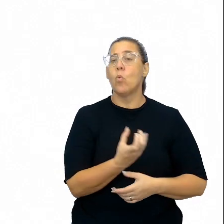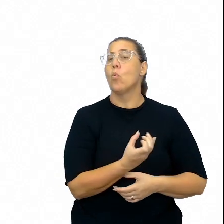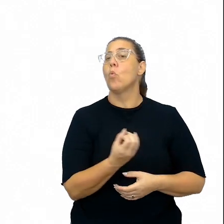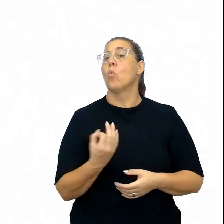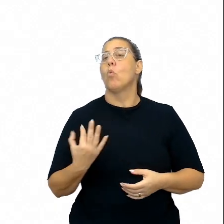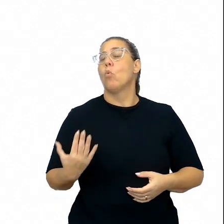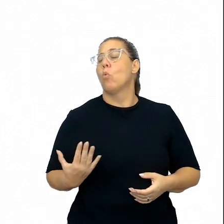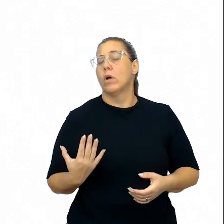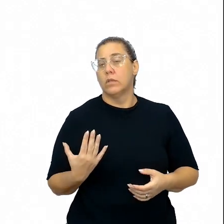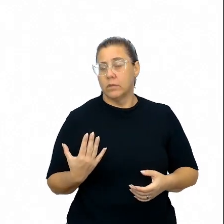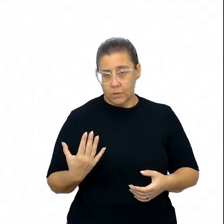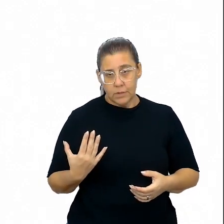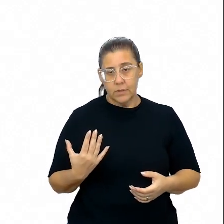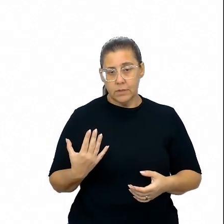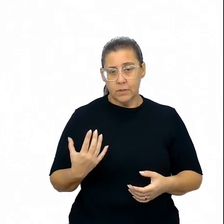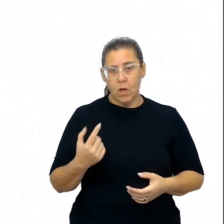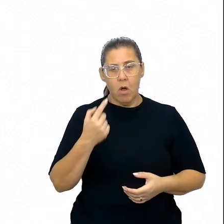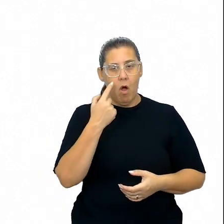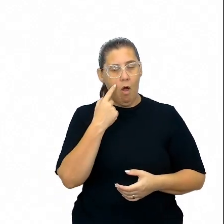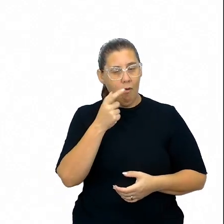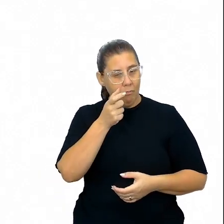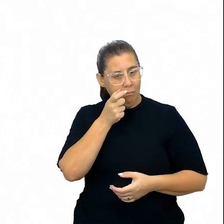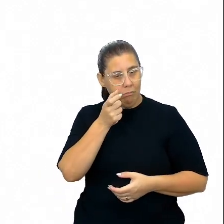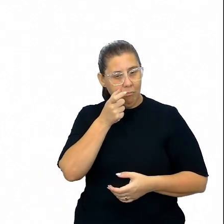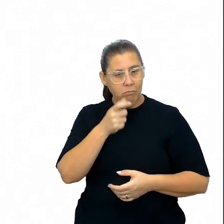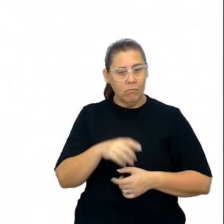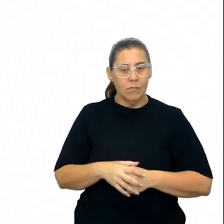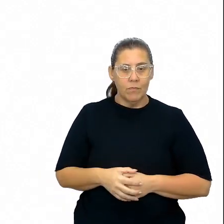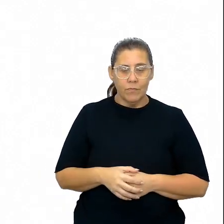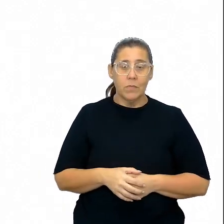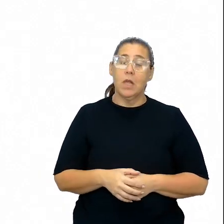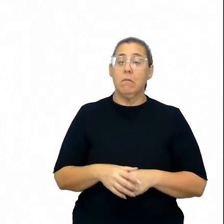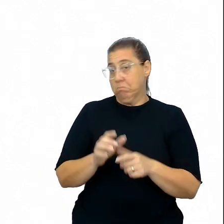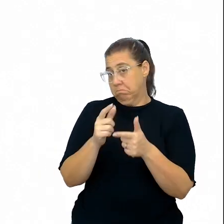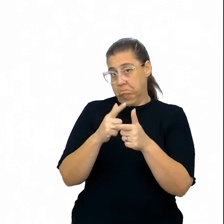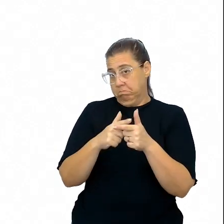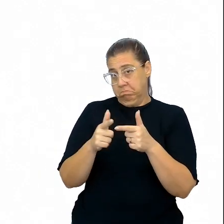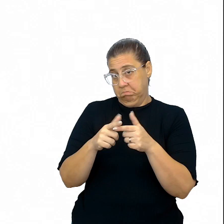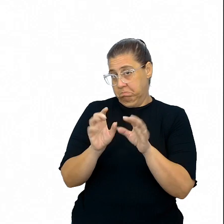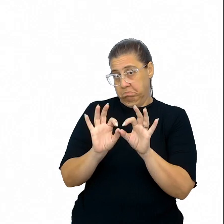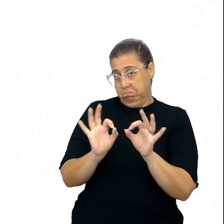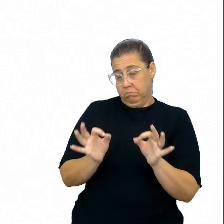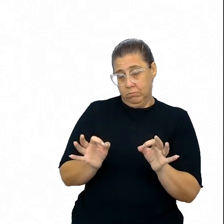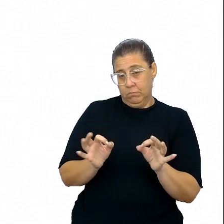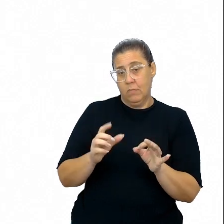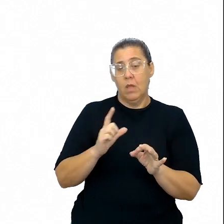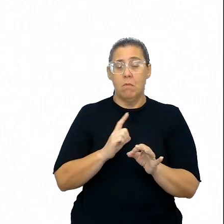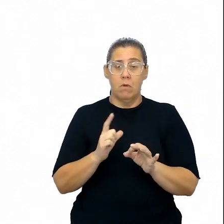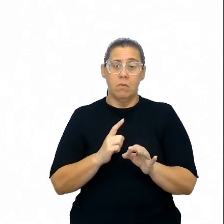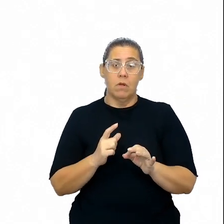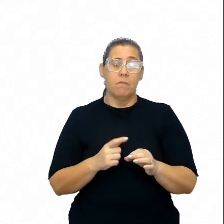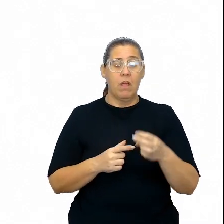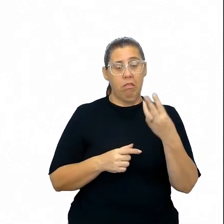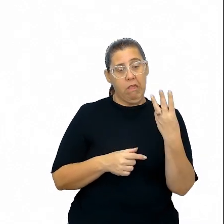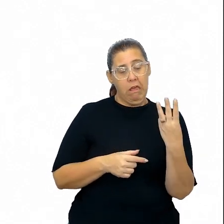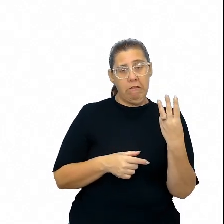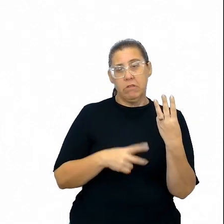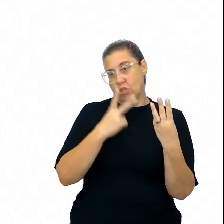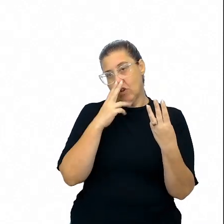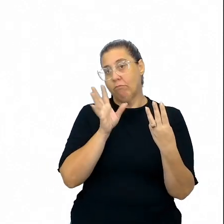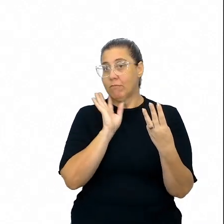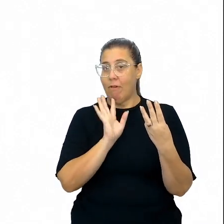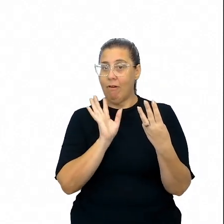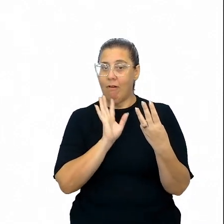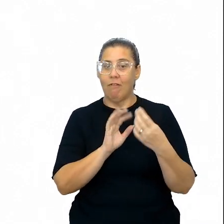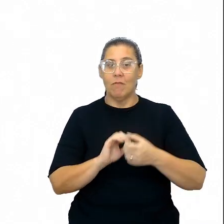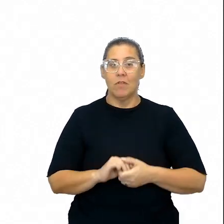das suas partes? Olha que interessante, é um problema simples. Ele pode pintar 3 e achar que está legal, não é